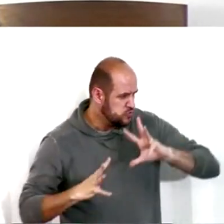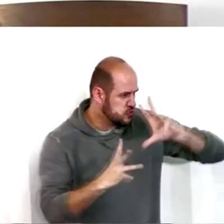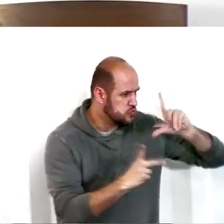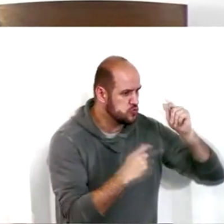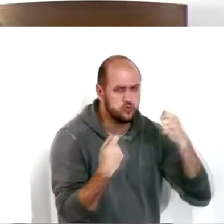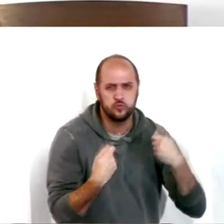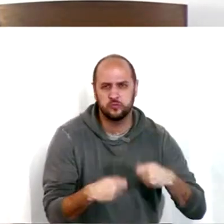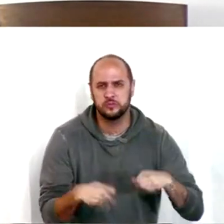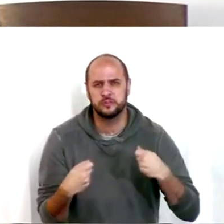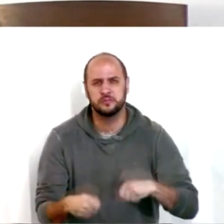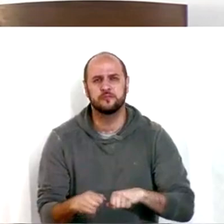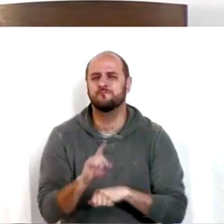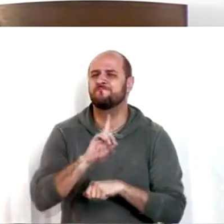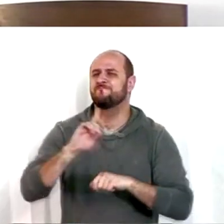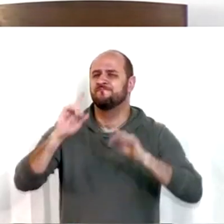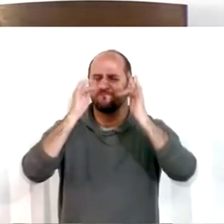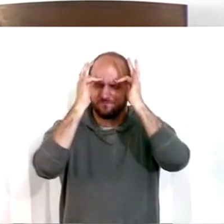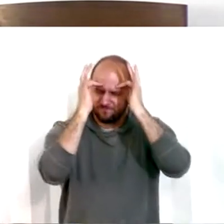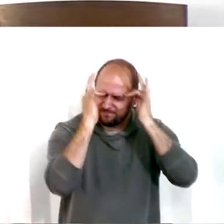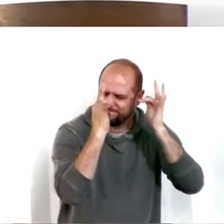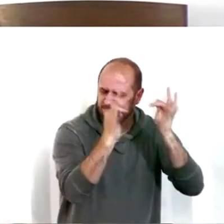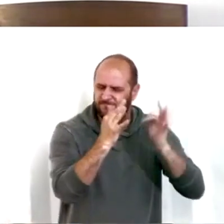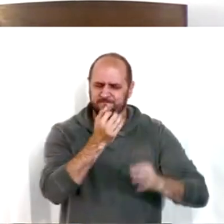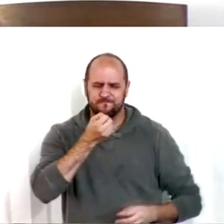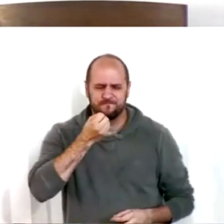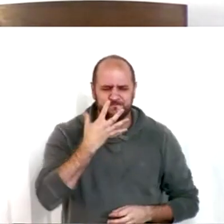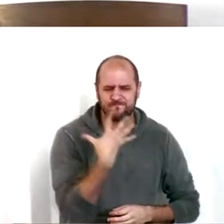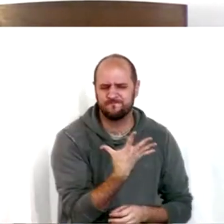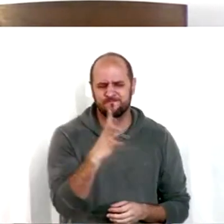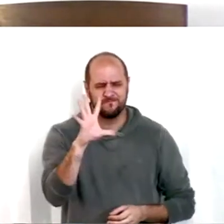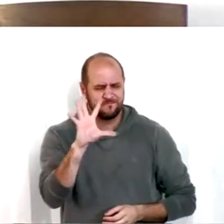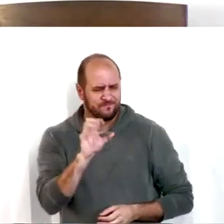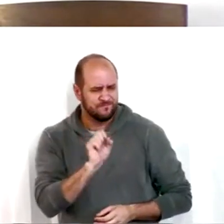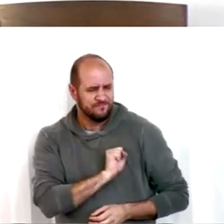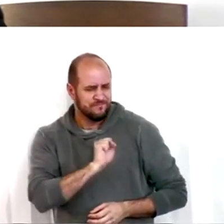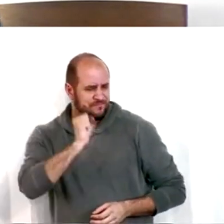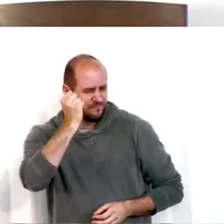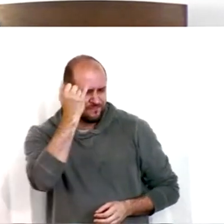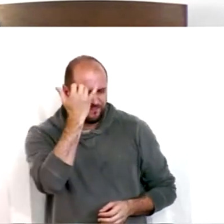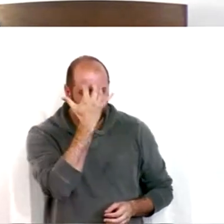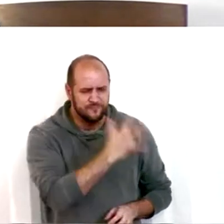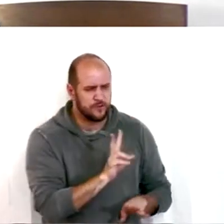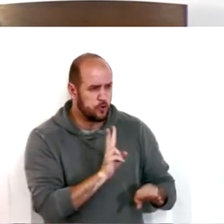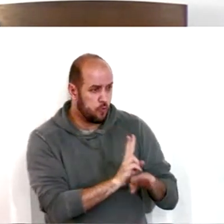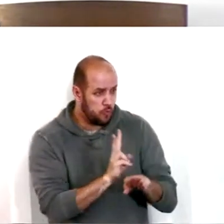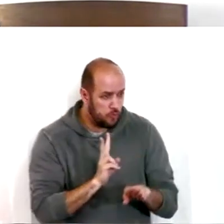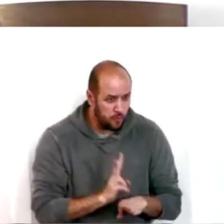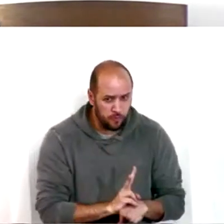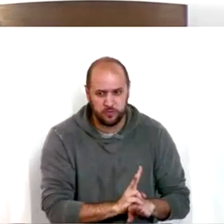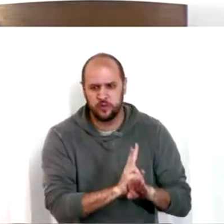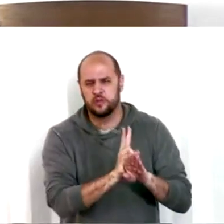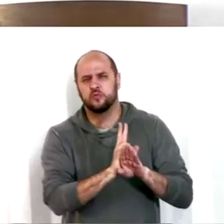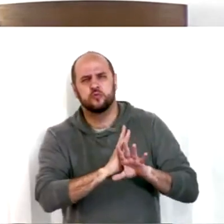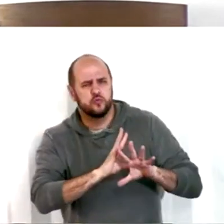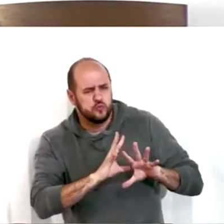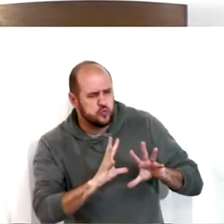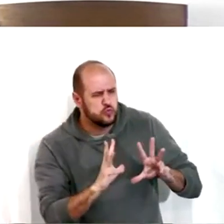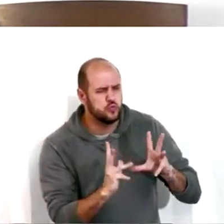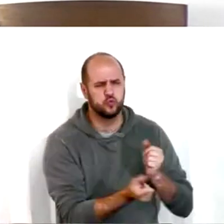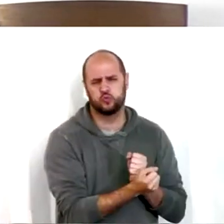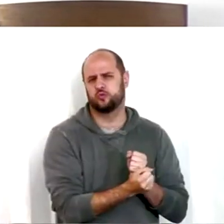precisa. A fidelidade, a bondade, o amor, a graça, o cuidado, a proteção